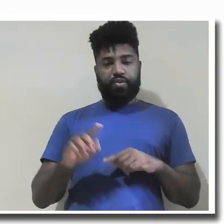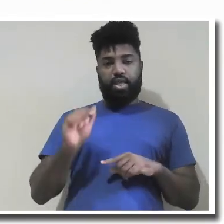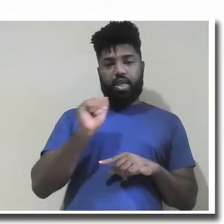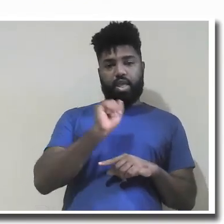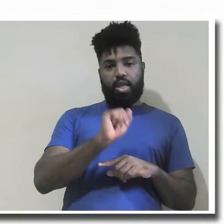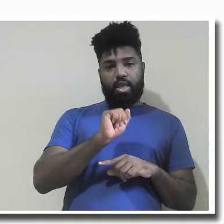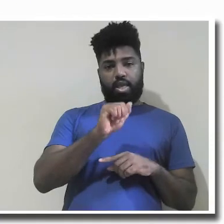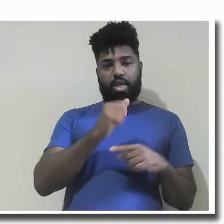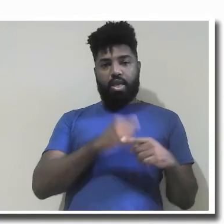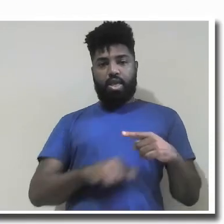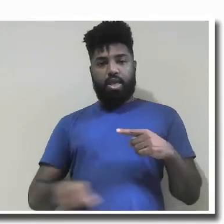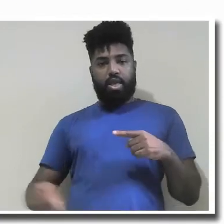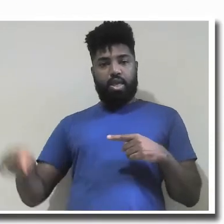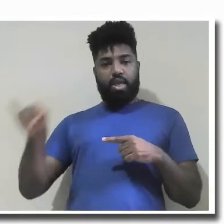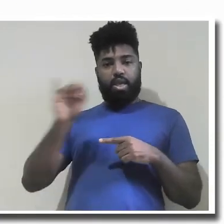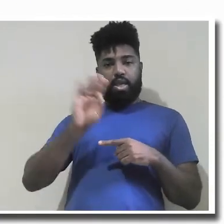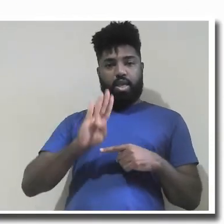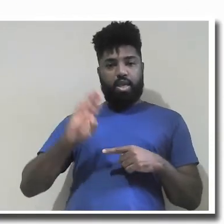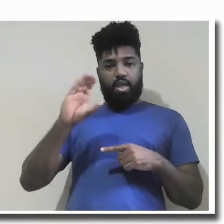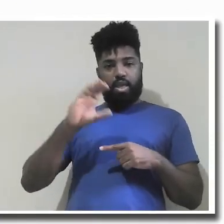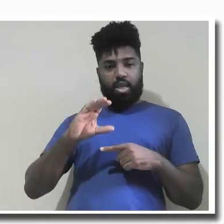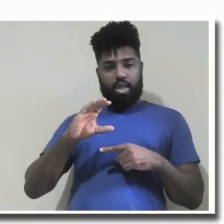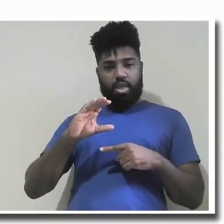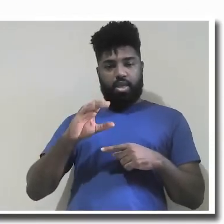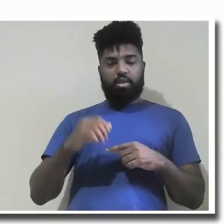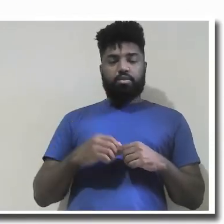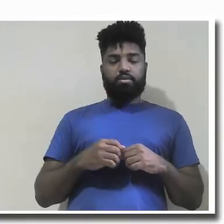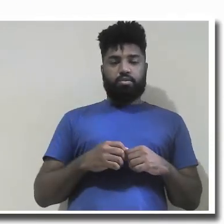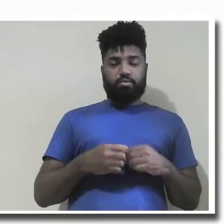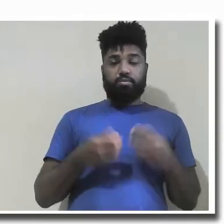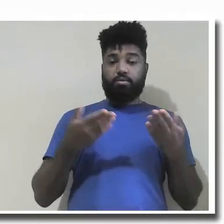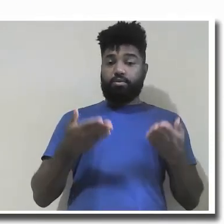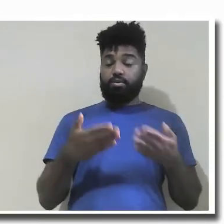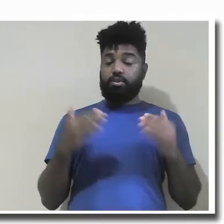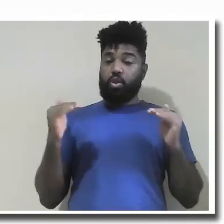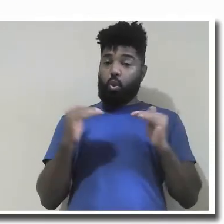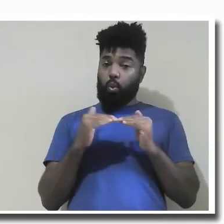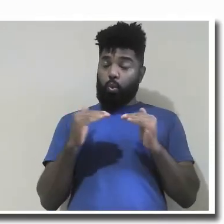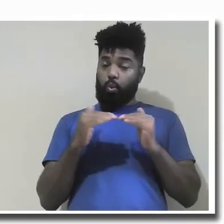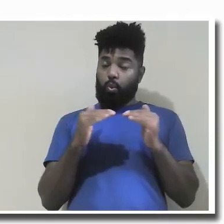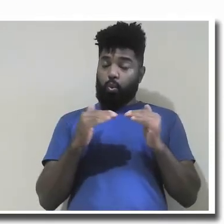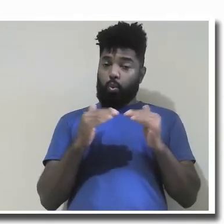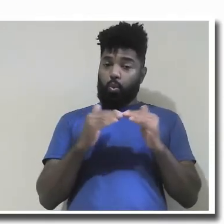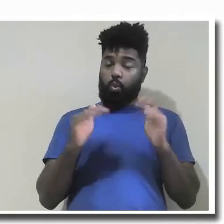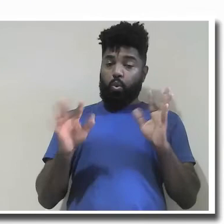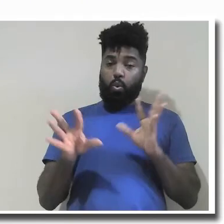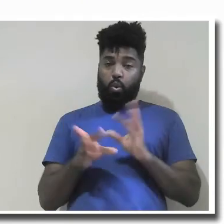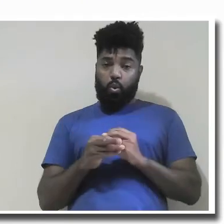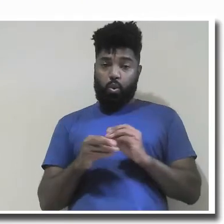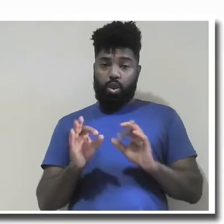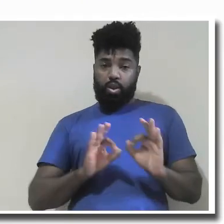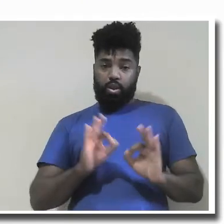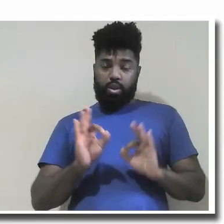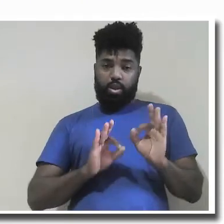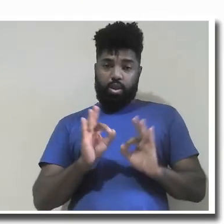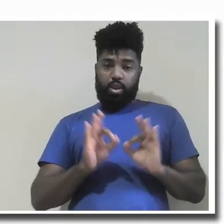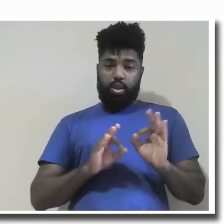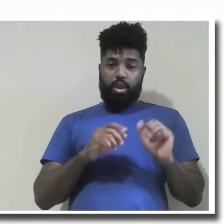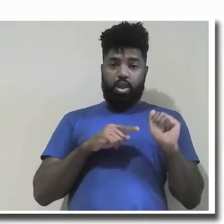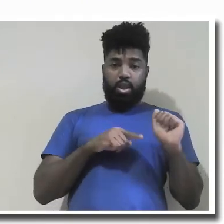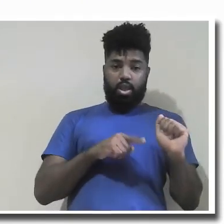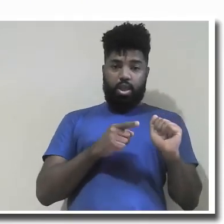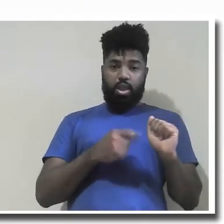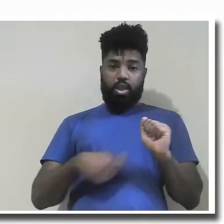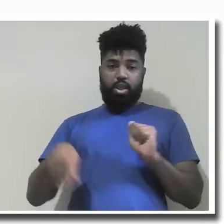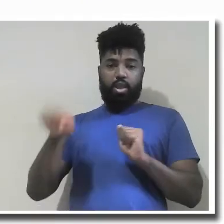A elevado a um valor C, isto é equivalente a calcular A elevado a